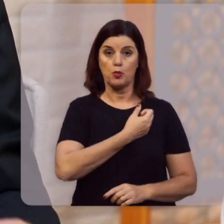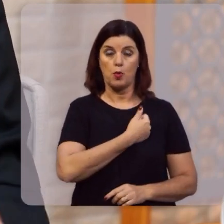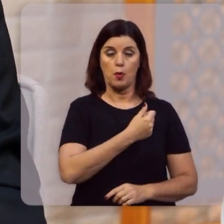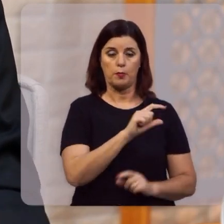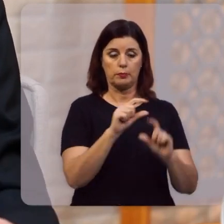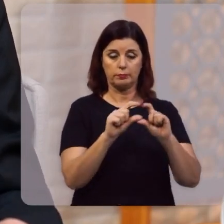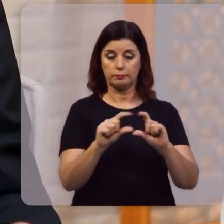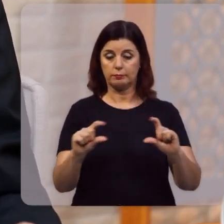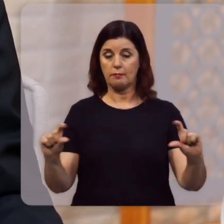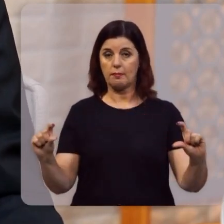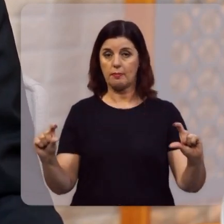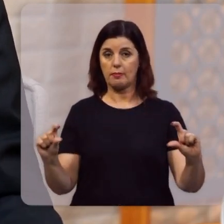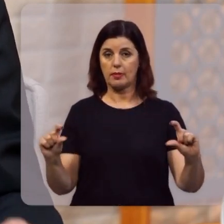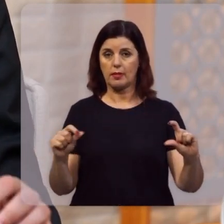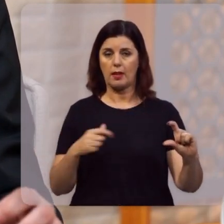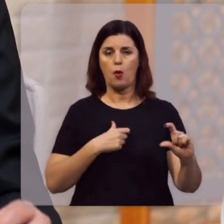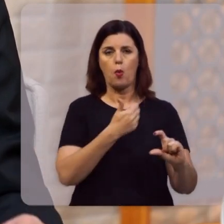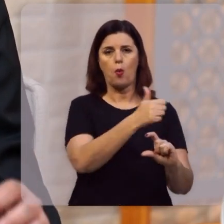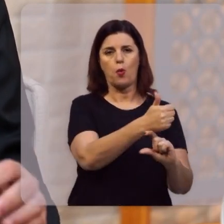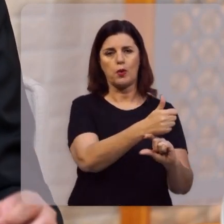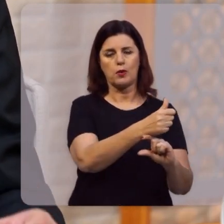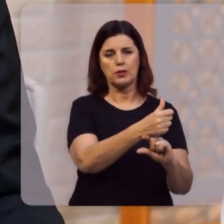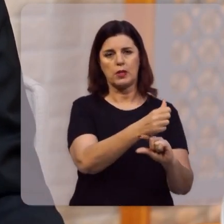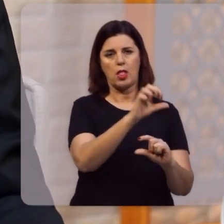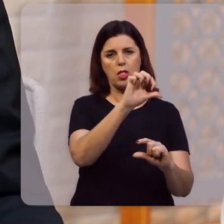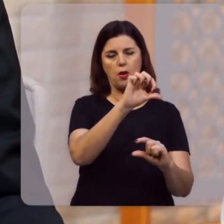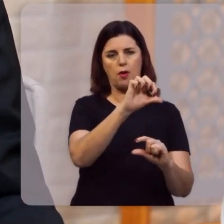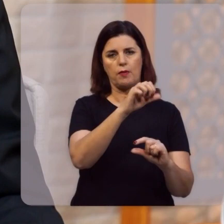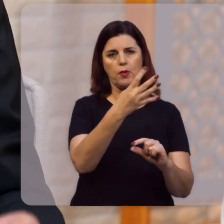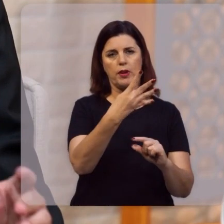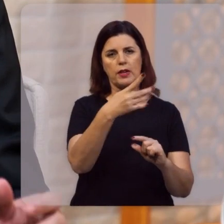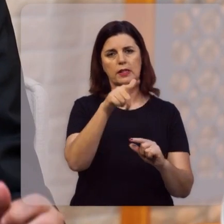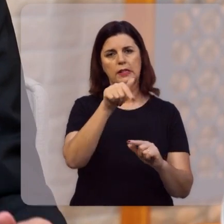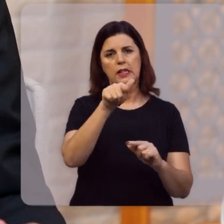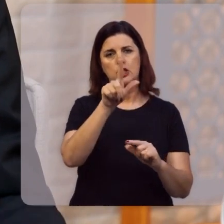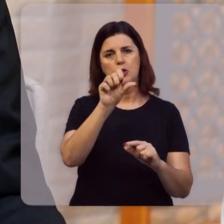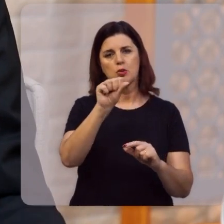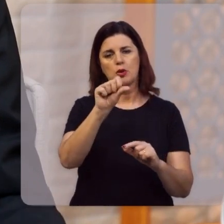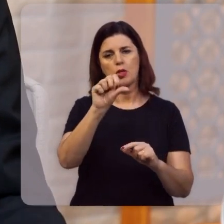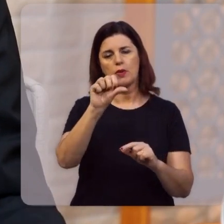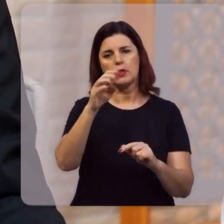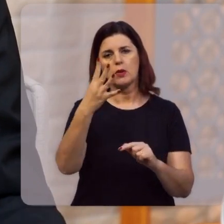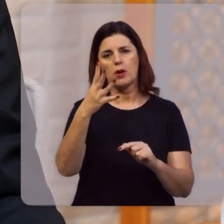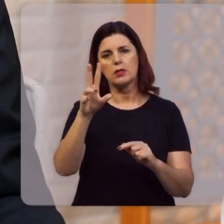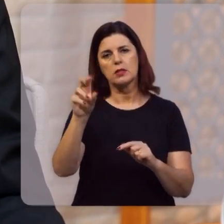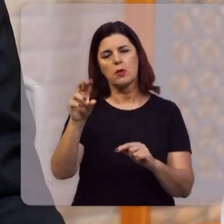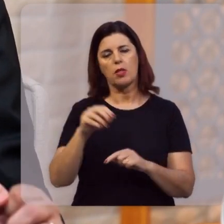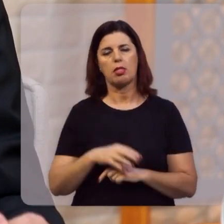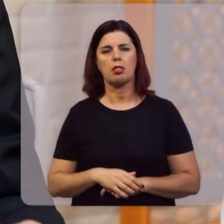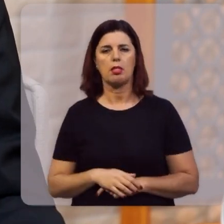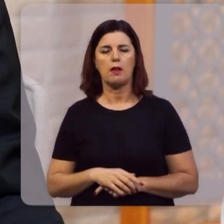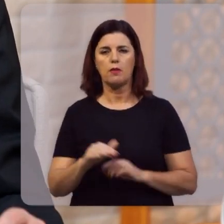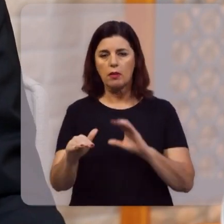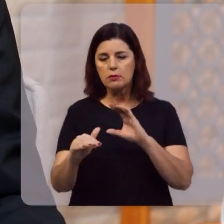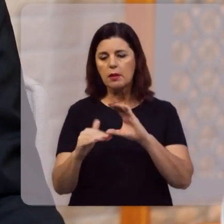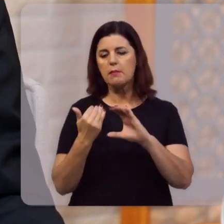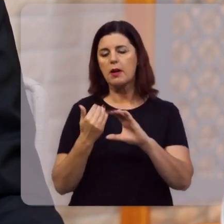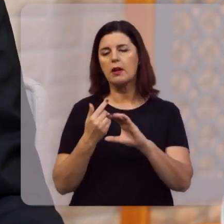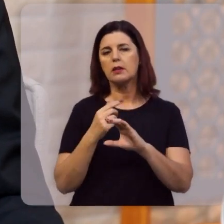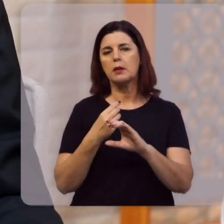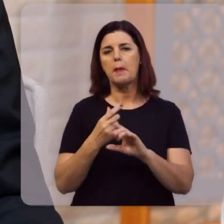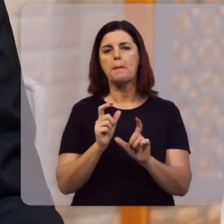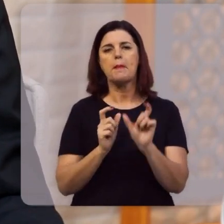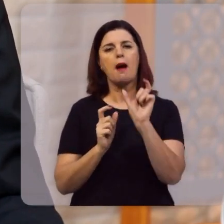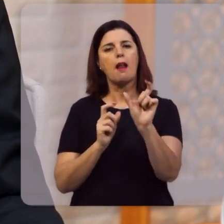telefone é o que está aparecendo aqui embaixo, o código de área 11 947 18 94 50. E você